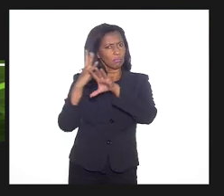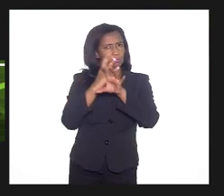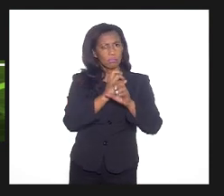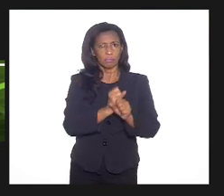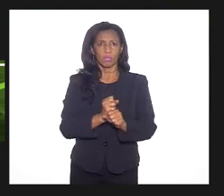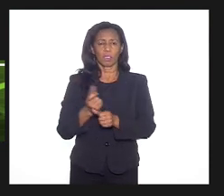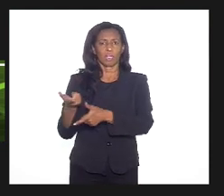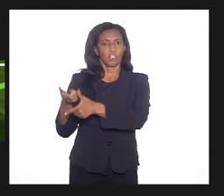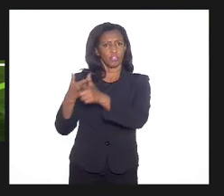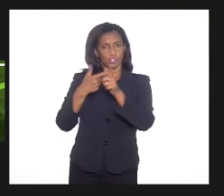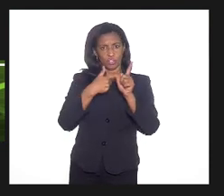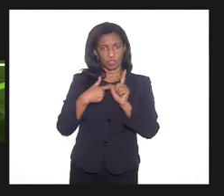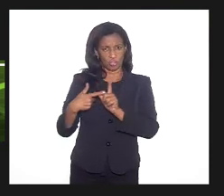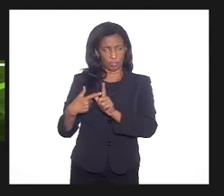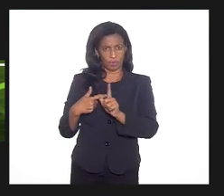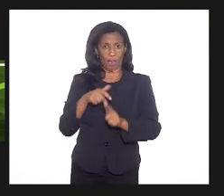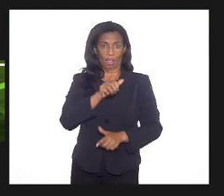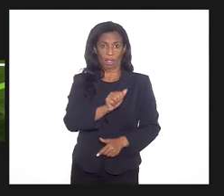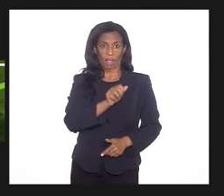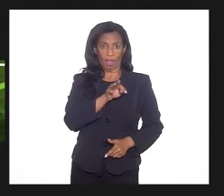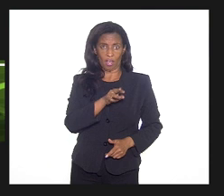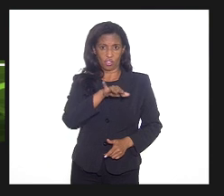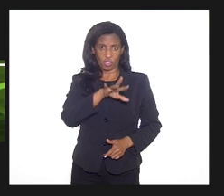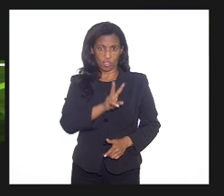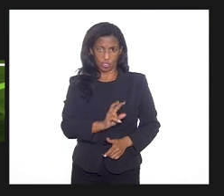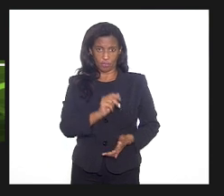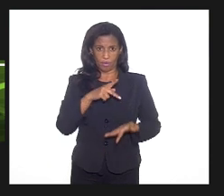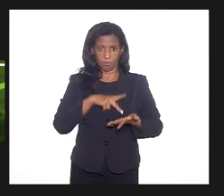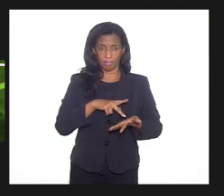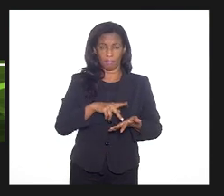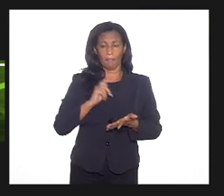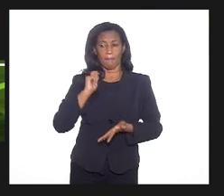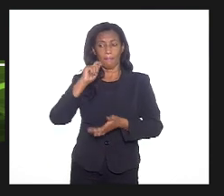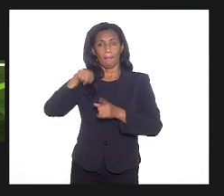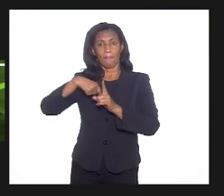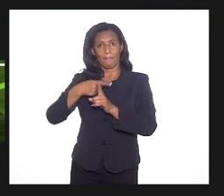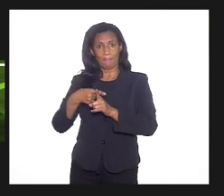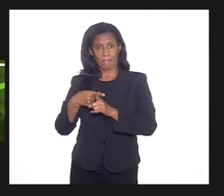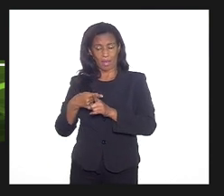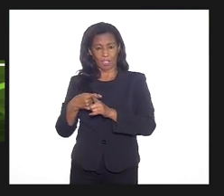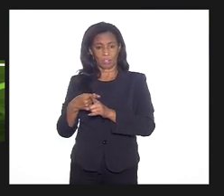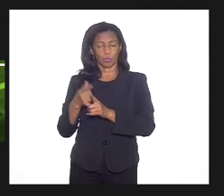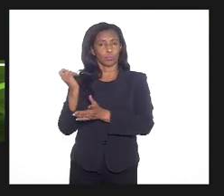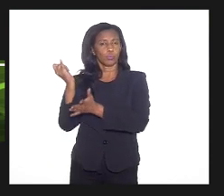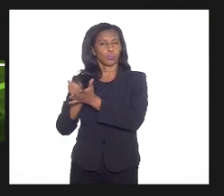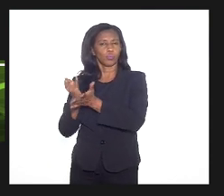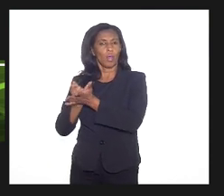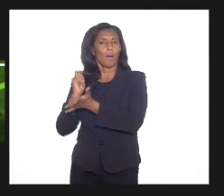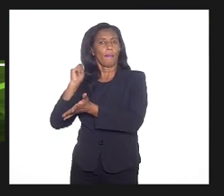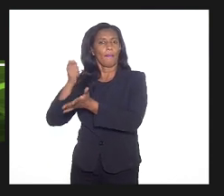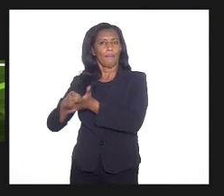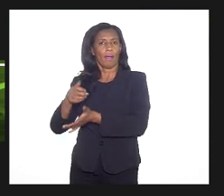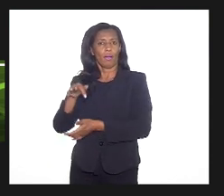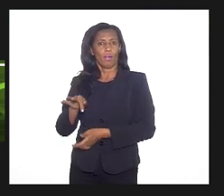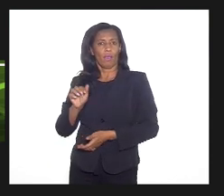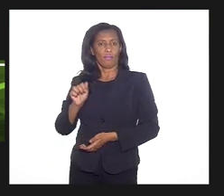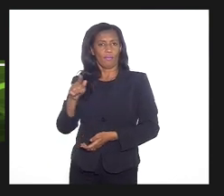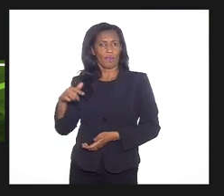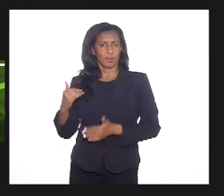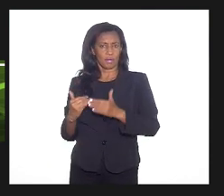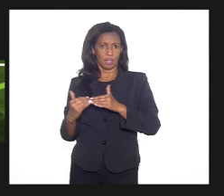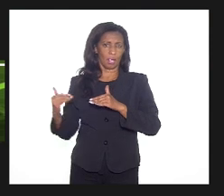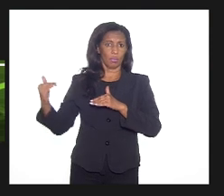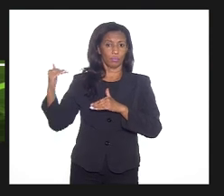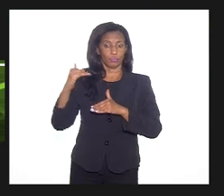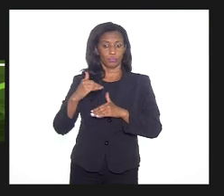da dívida ativa mais o Refis pago diretamente e consta da Fazenda aumentou em...